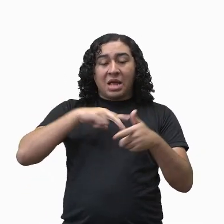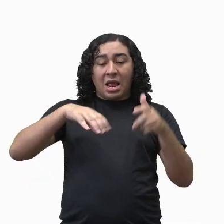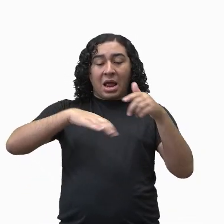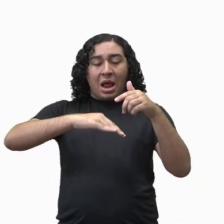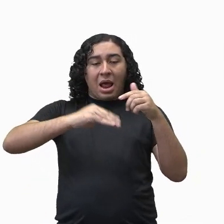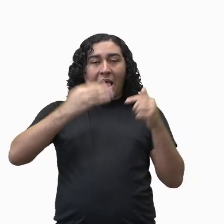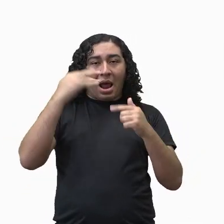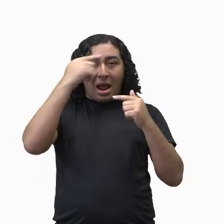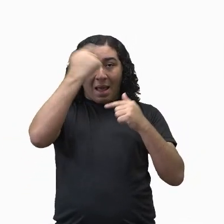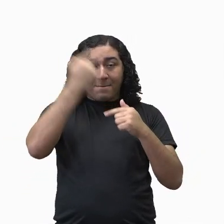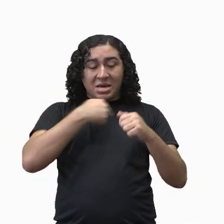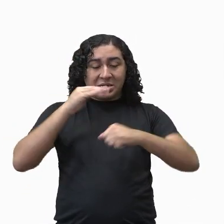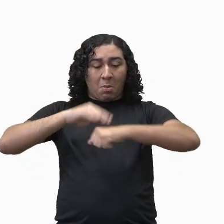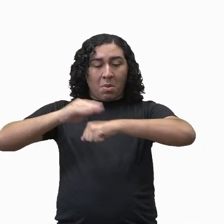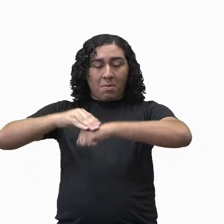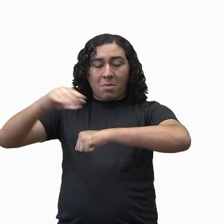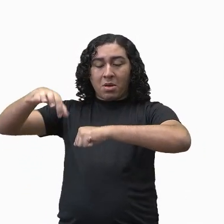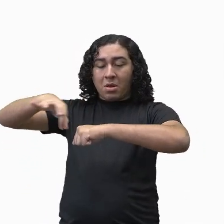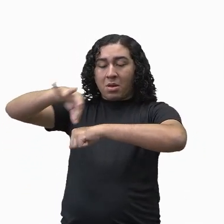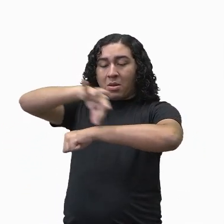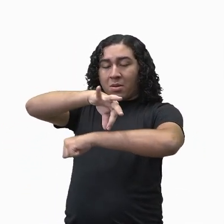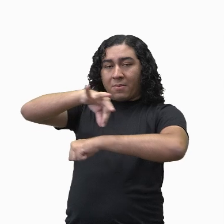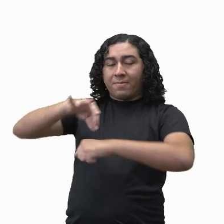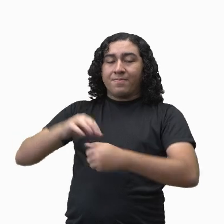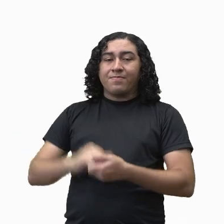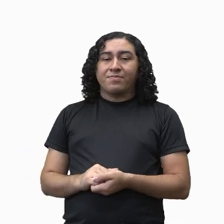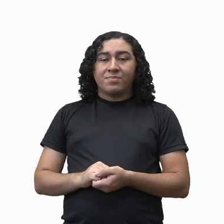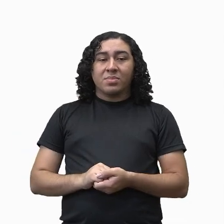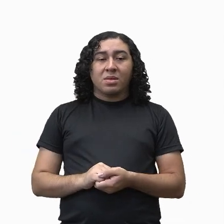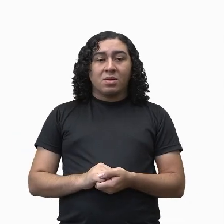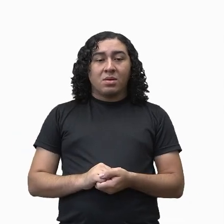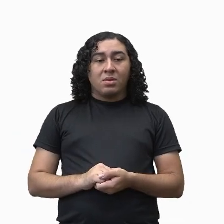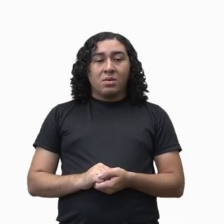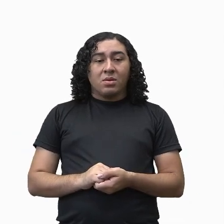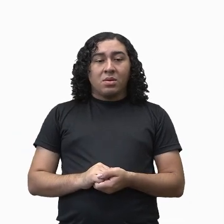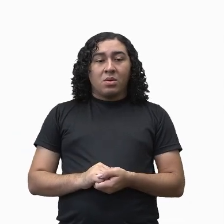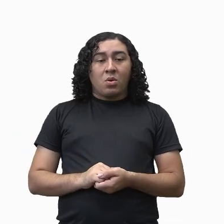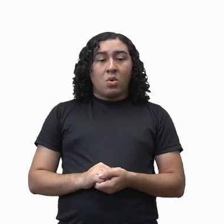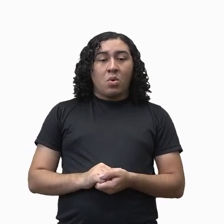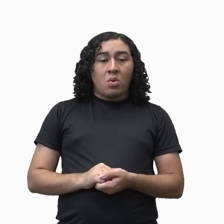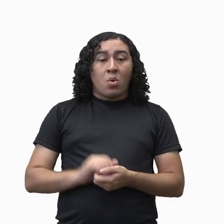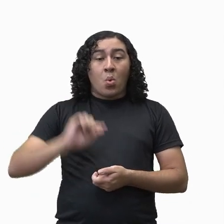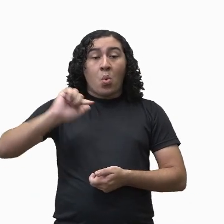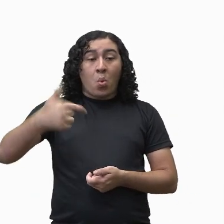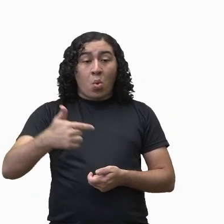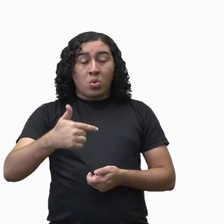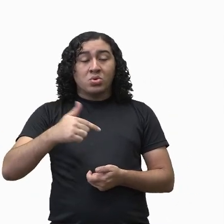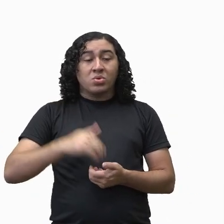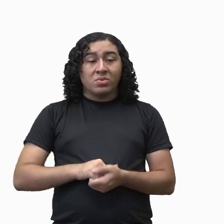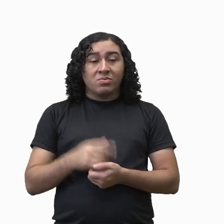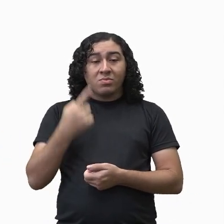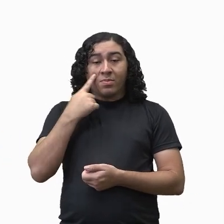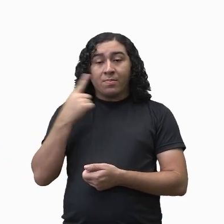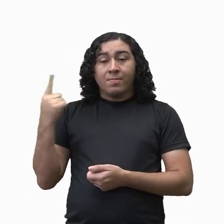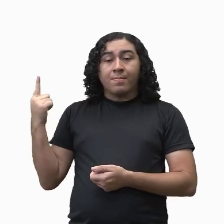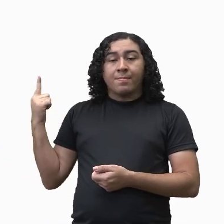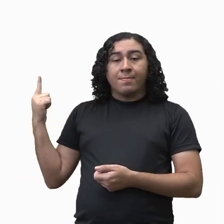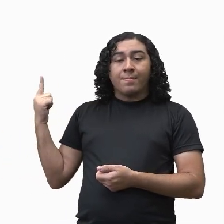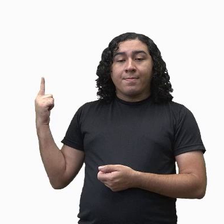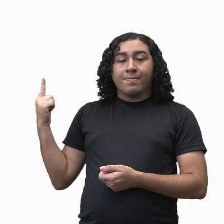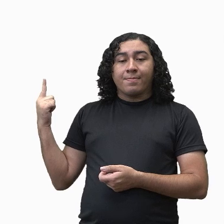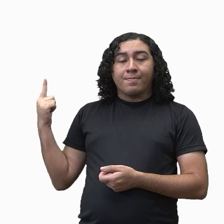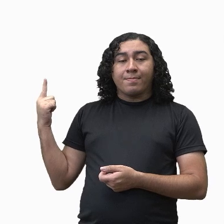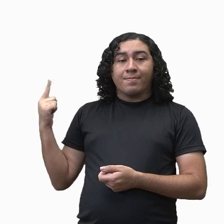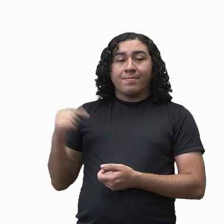observar o nome do próximo indivíduo, que é perereca de olhos vermelhos, O que chama a atenção dessa espécie